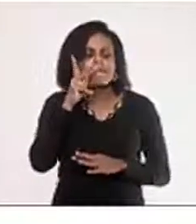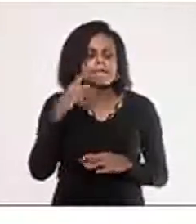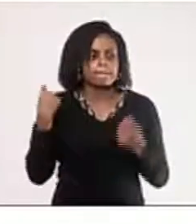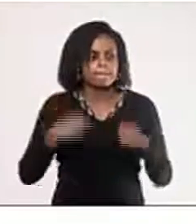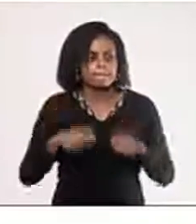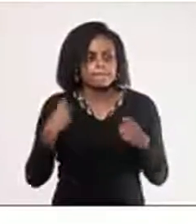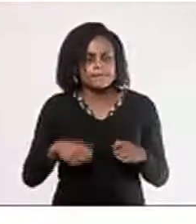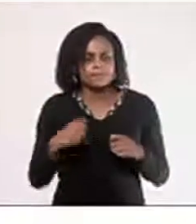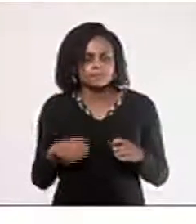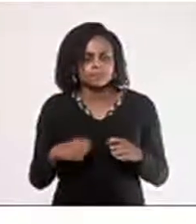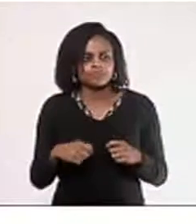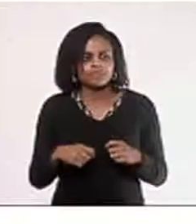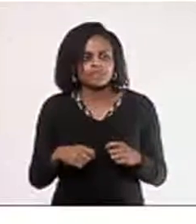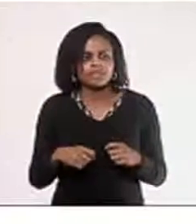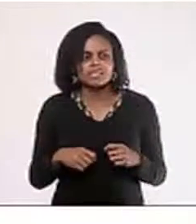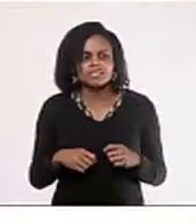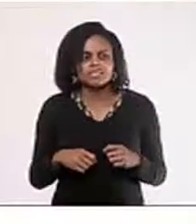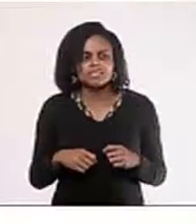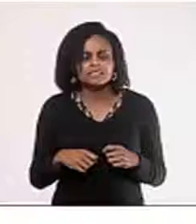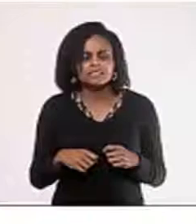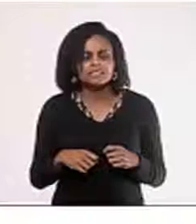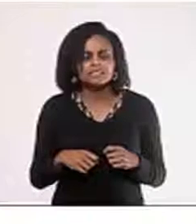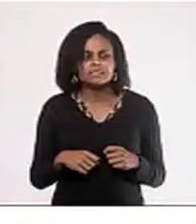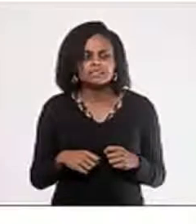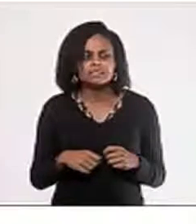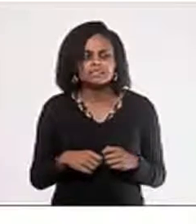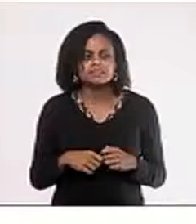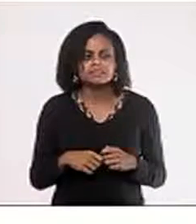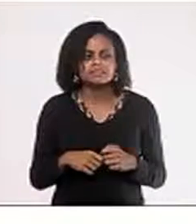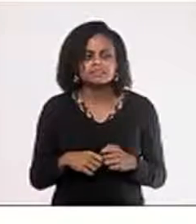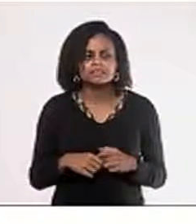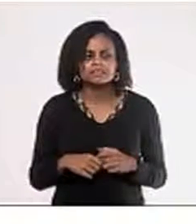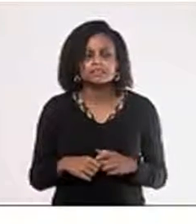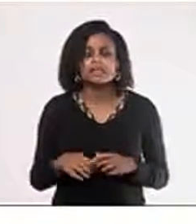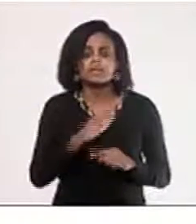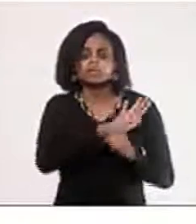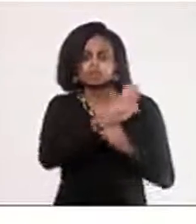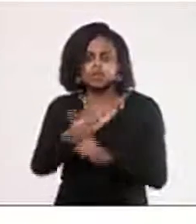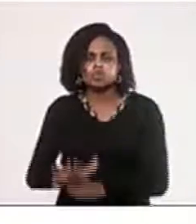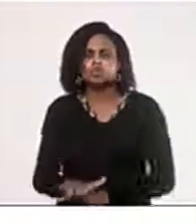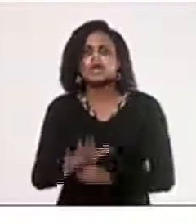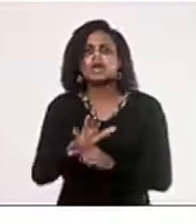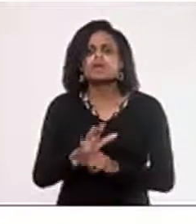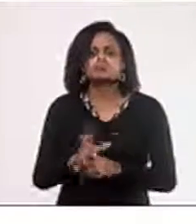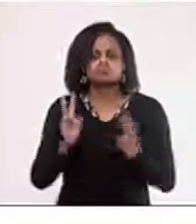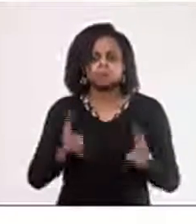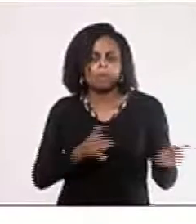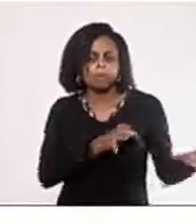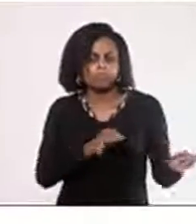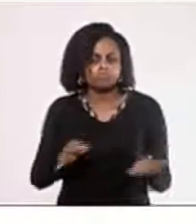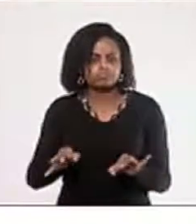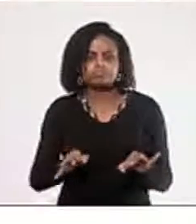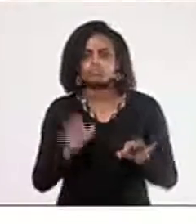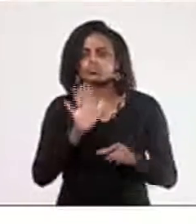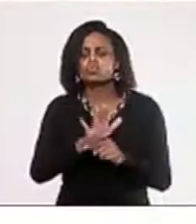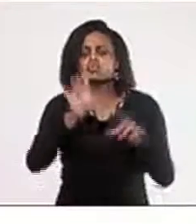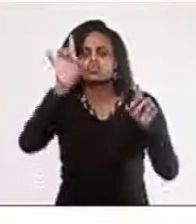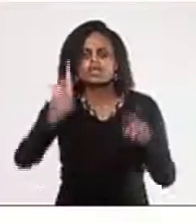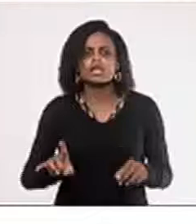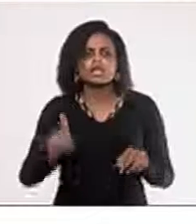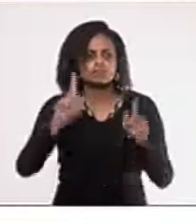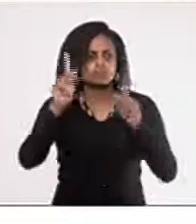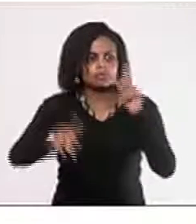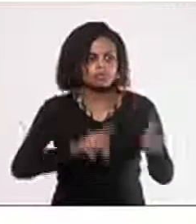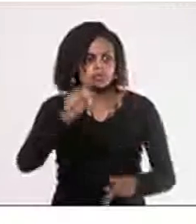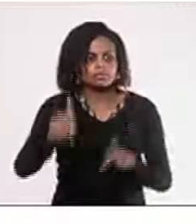tem que ser um instrumento de garantia dos direitos do povo. A parte, por favor, deputado. Presidente,